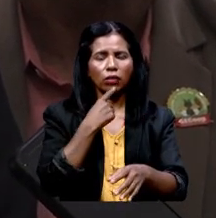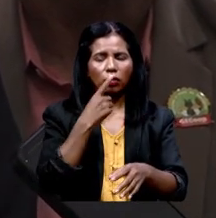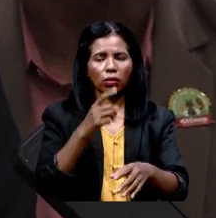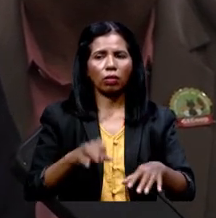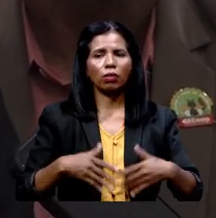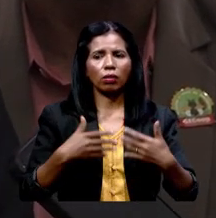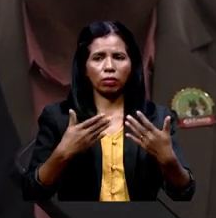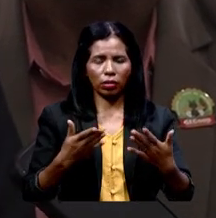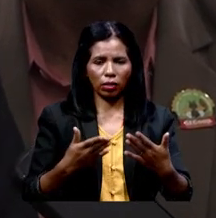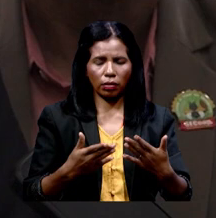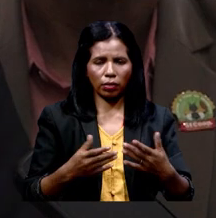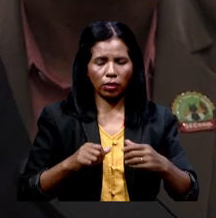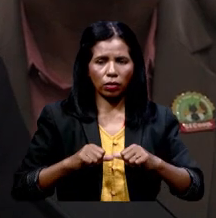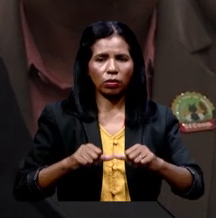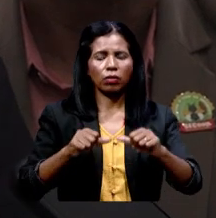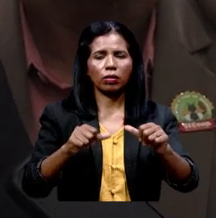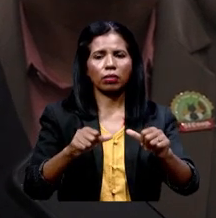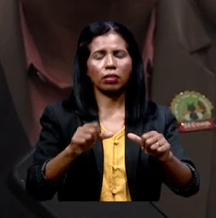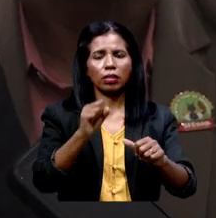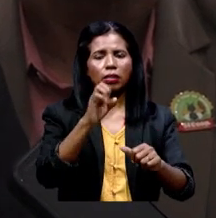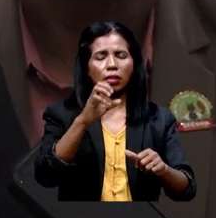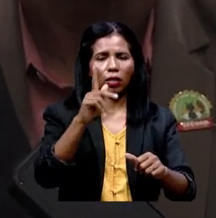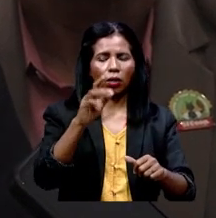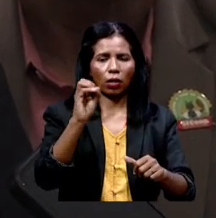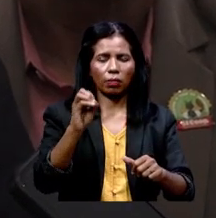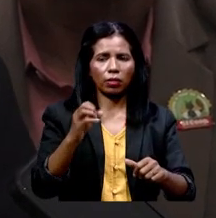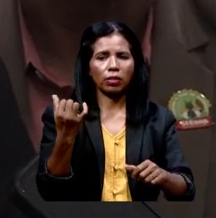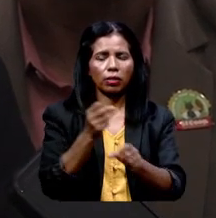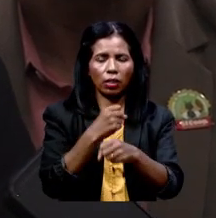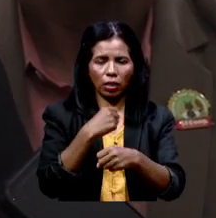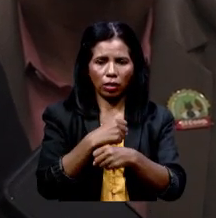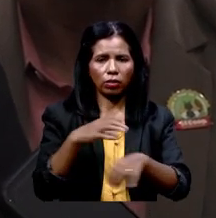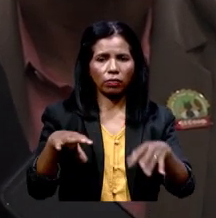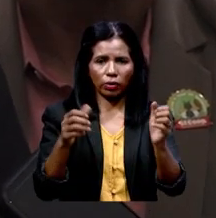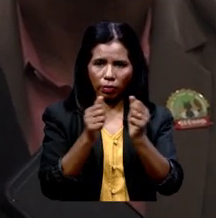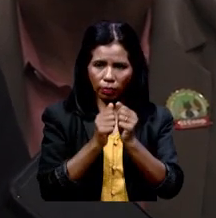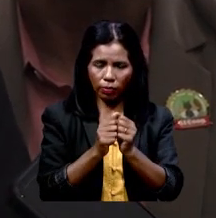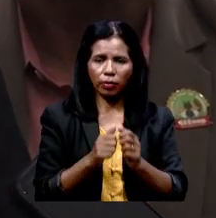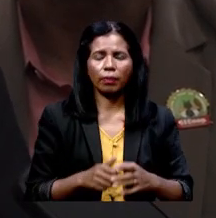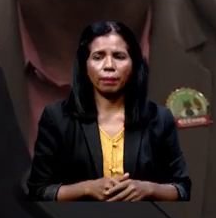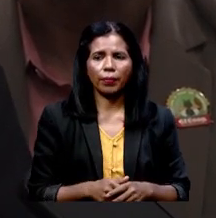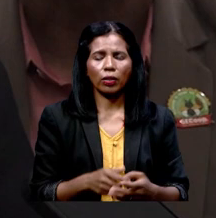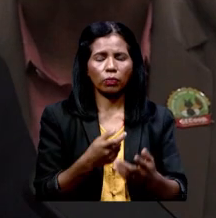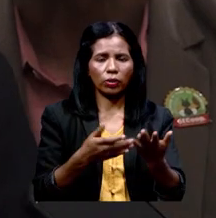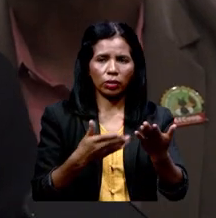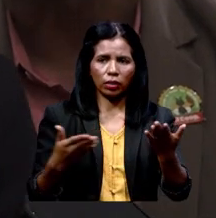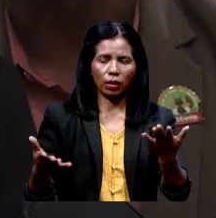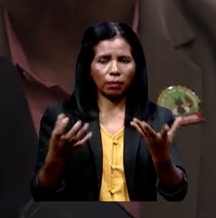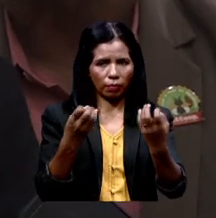estimula uisa para durusira pasir halo produksi lihusi produk soyoing